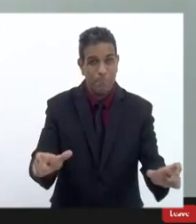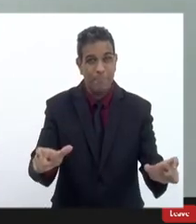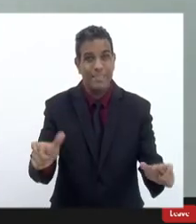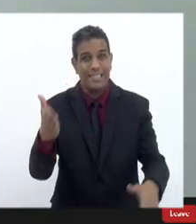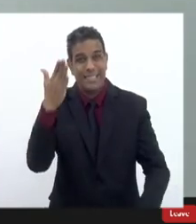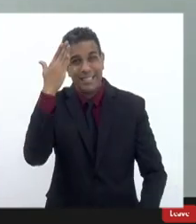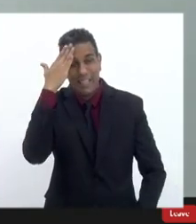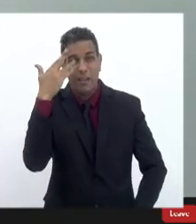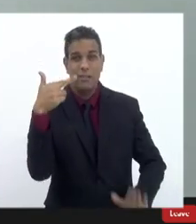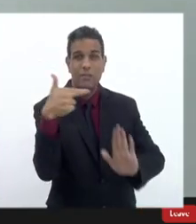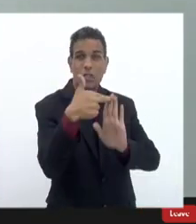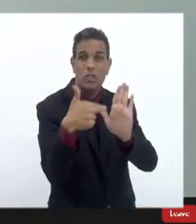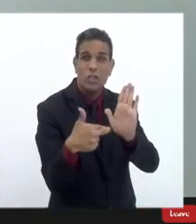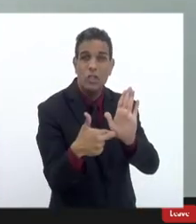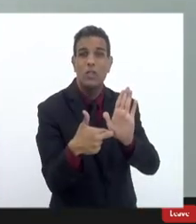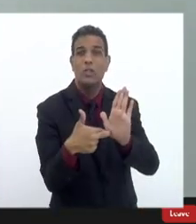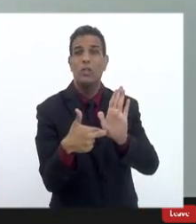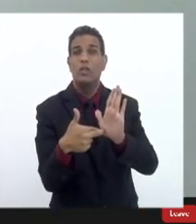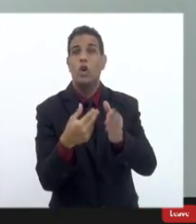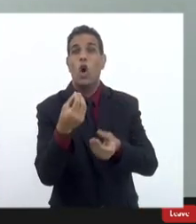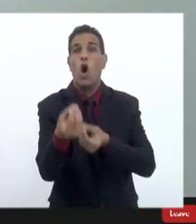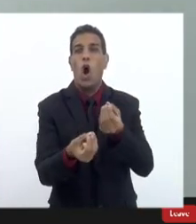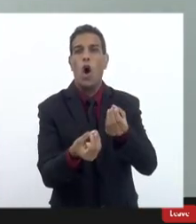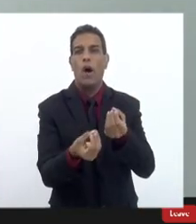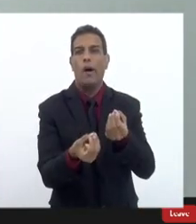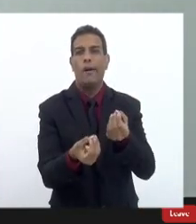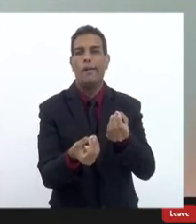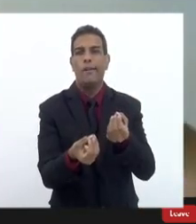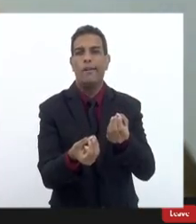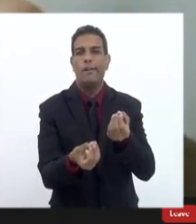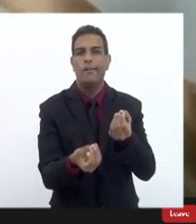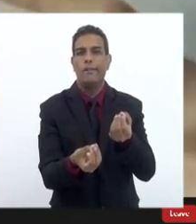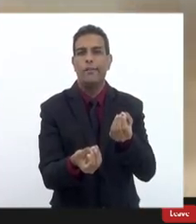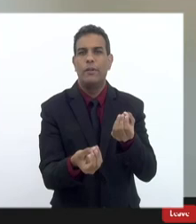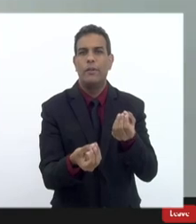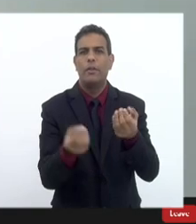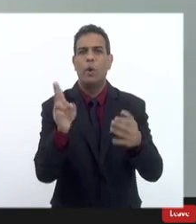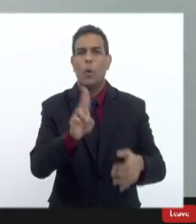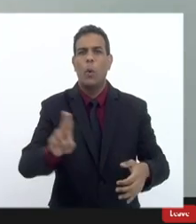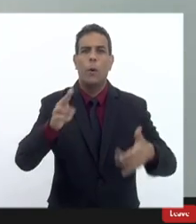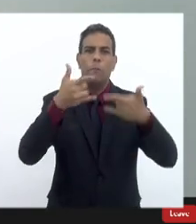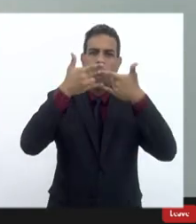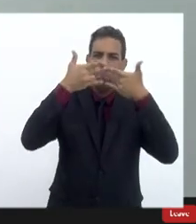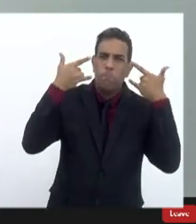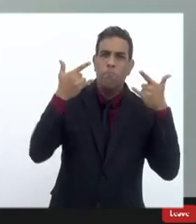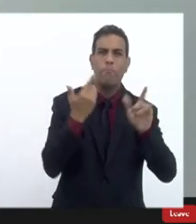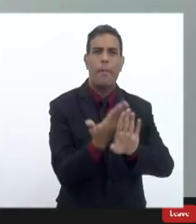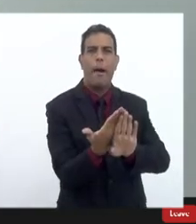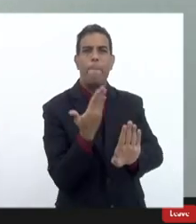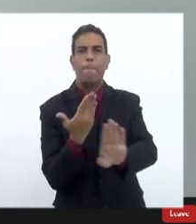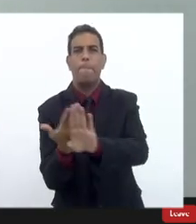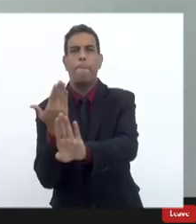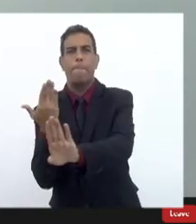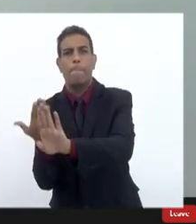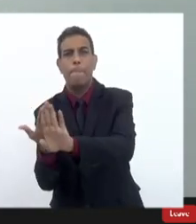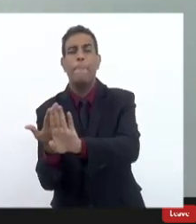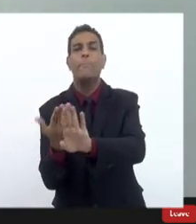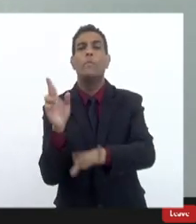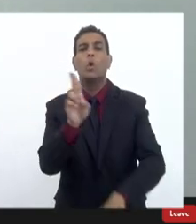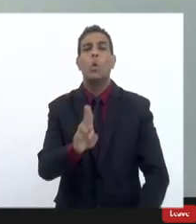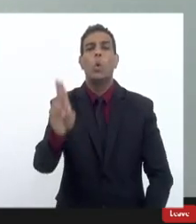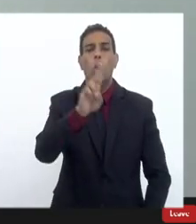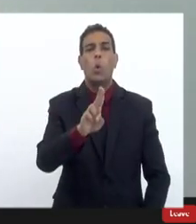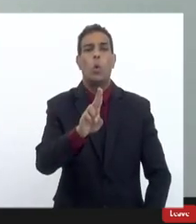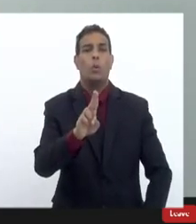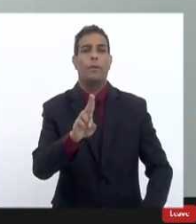medidas ali não farmacológicas para impedir a disseminação da Covid, né? Uso de máscara, se afastar, sobretudo tratando aí de